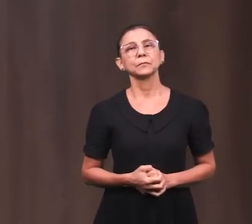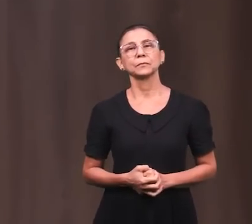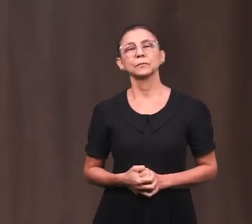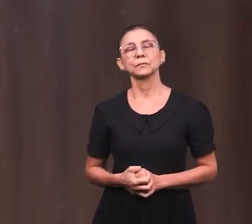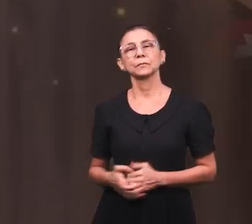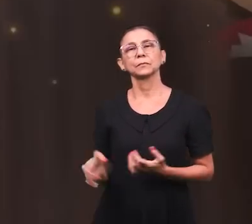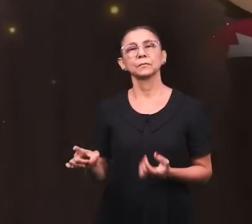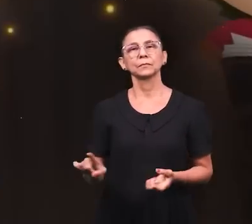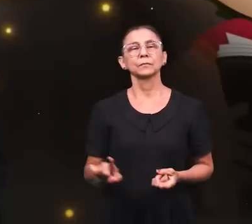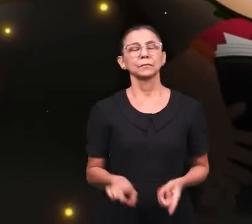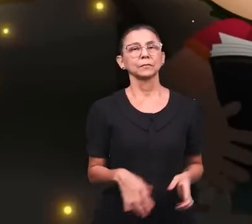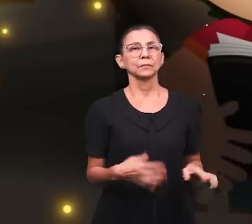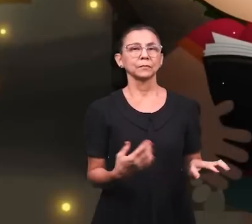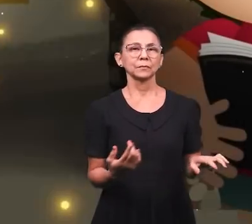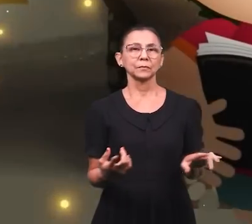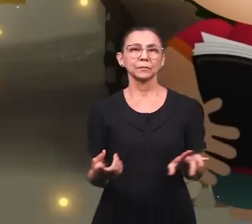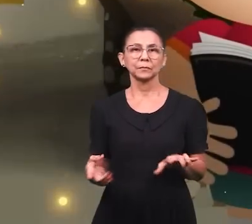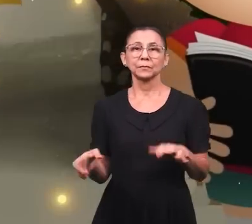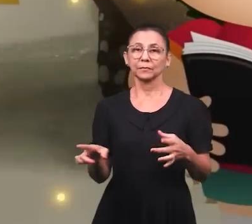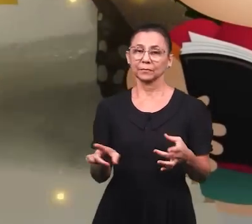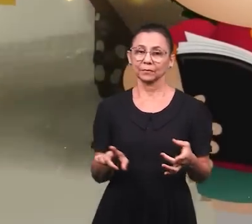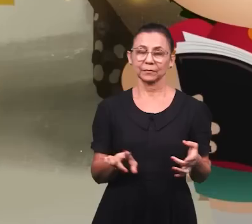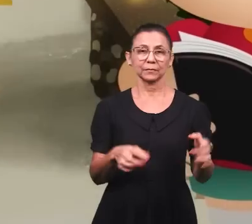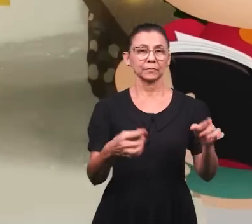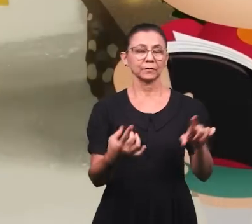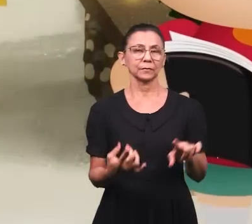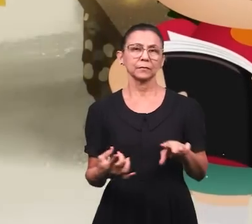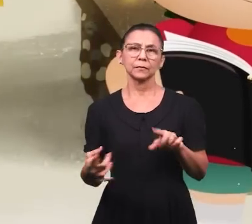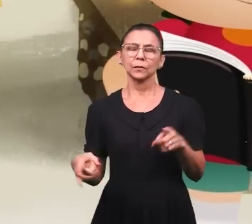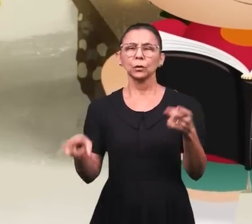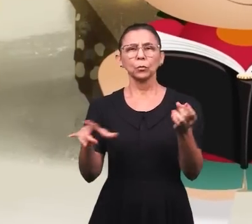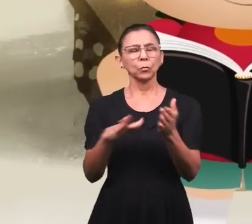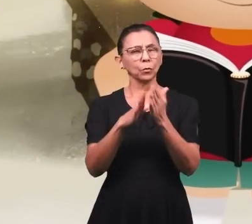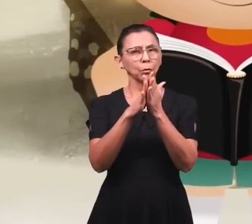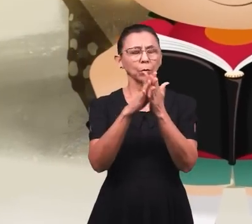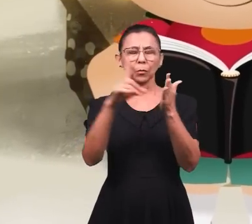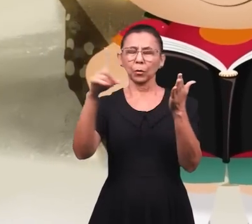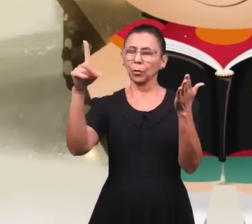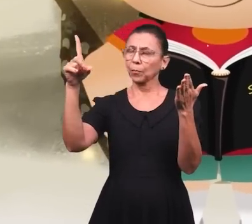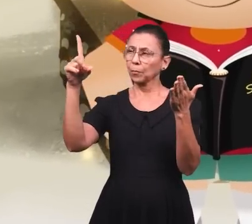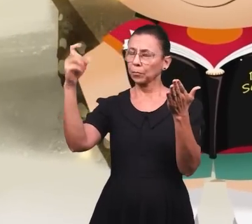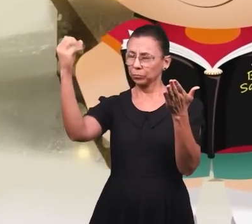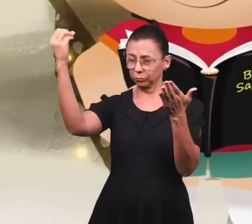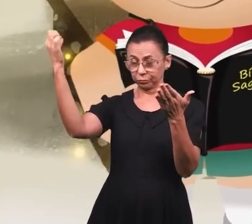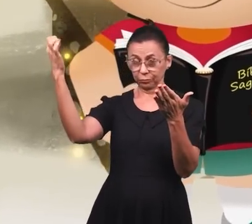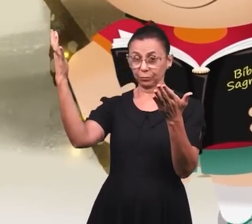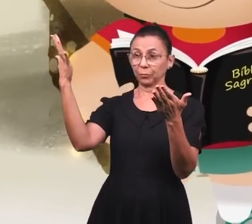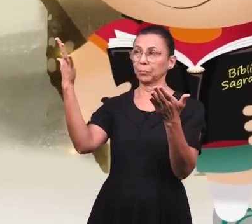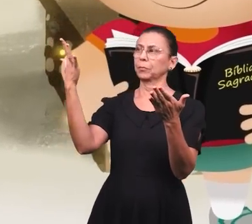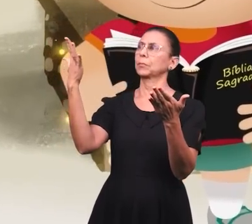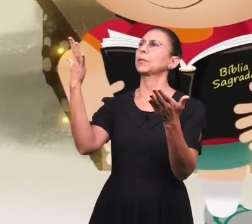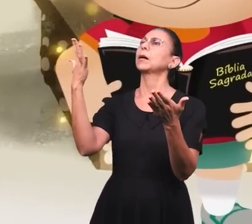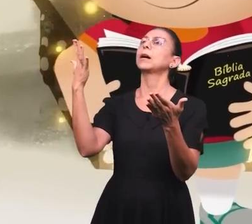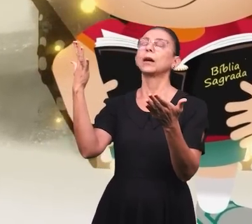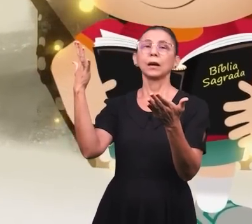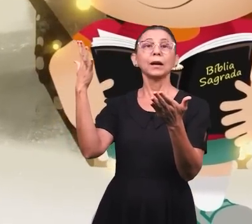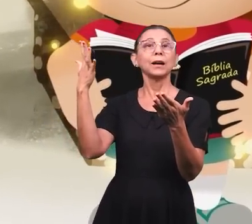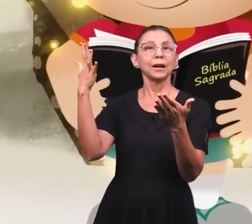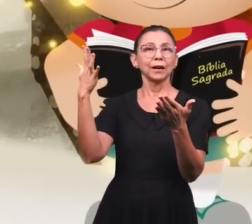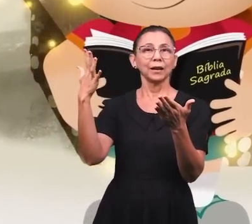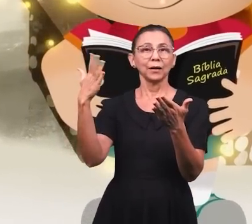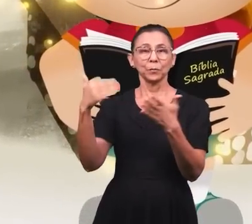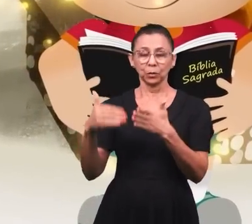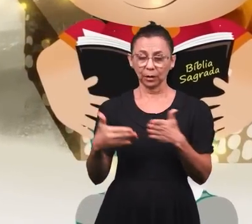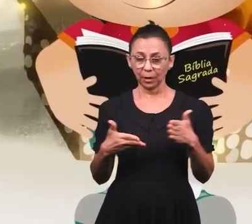e adolescentes. Lâmpada para meus pés, o caminho